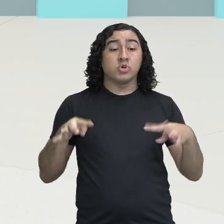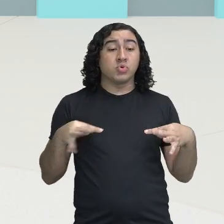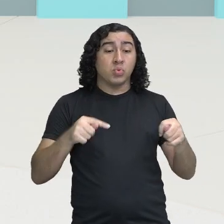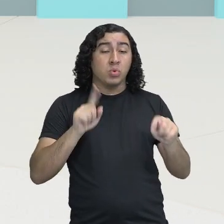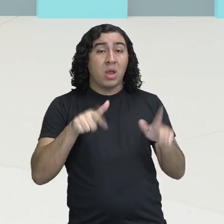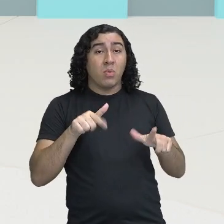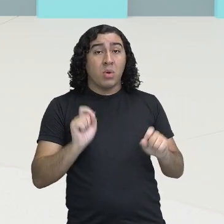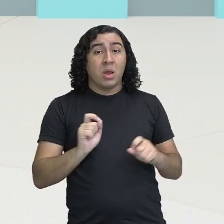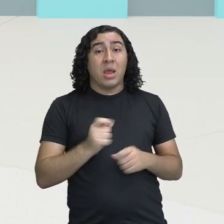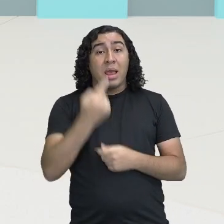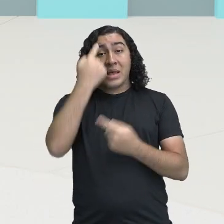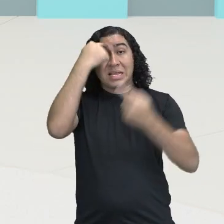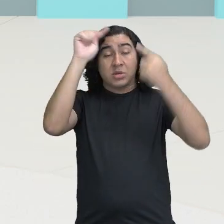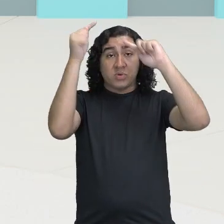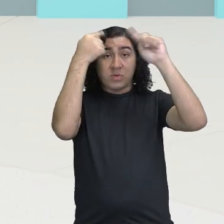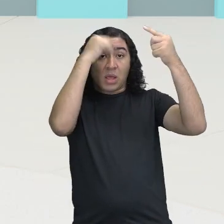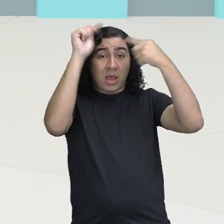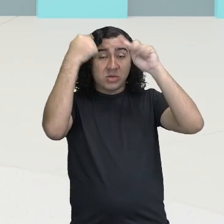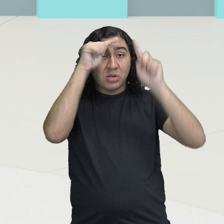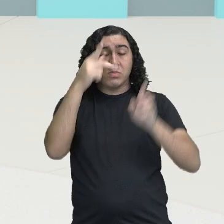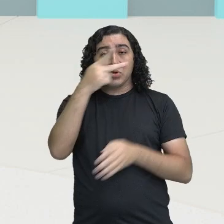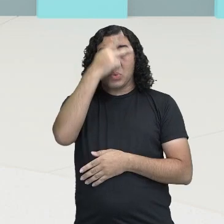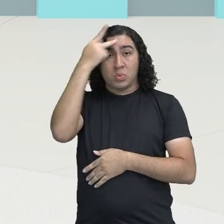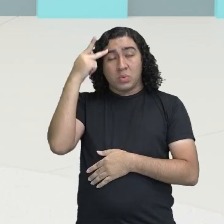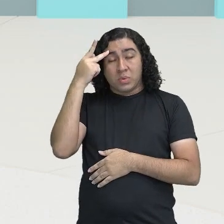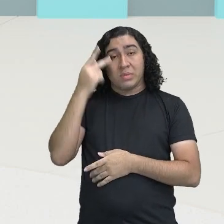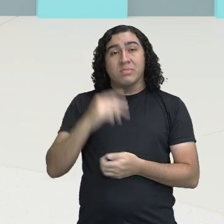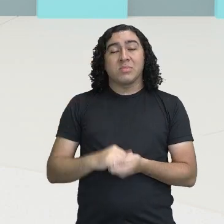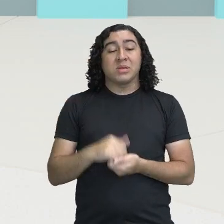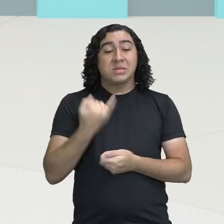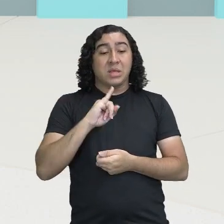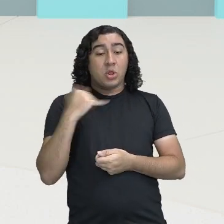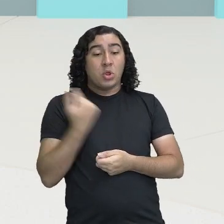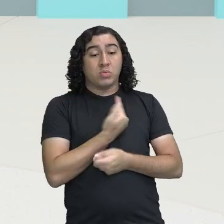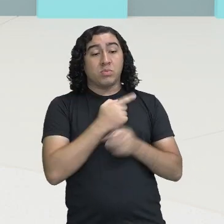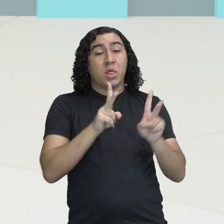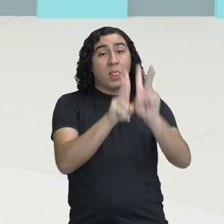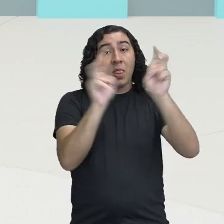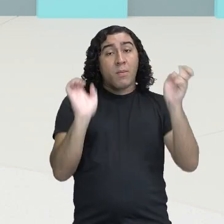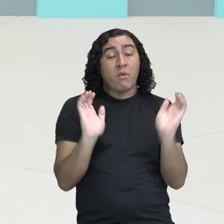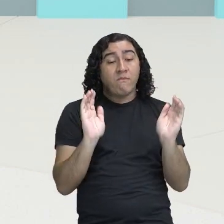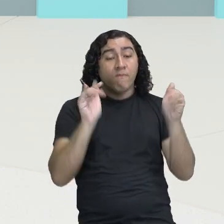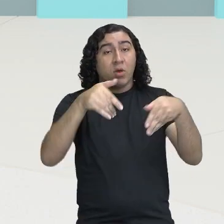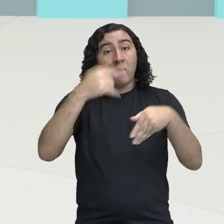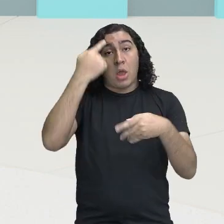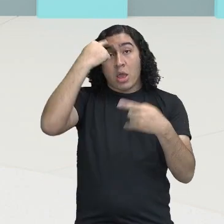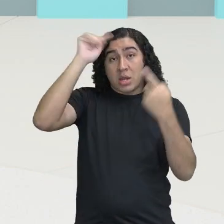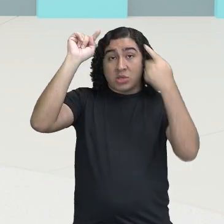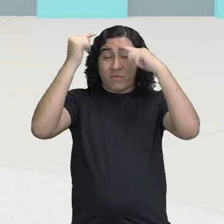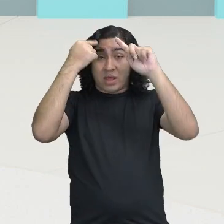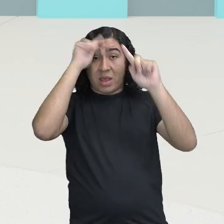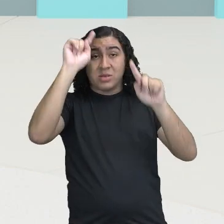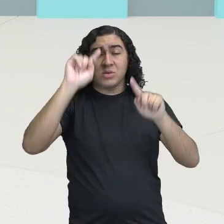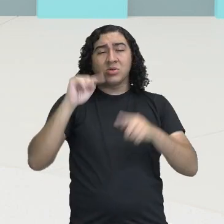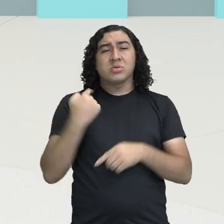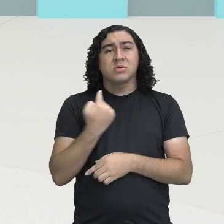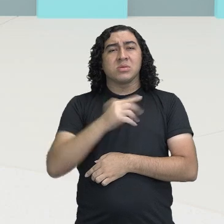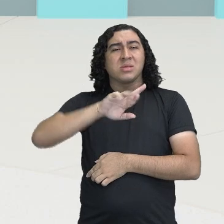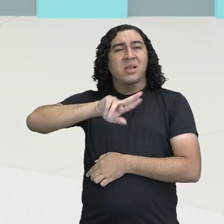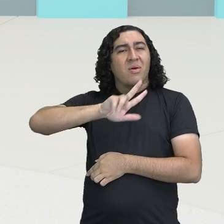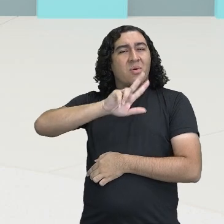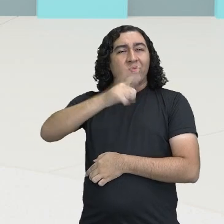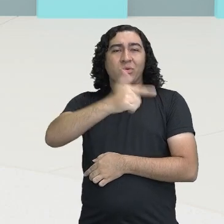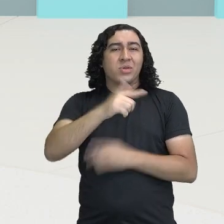Da criatividade. E quando a gente fala da criatividade, nós não colocamos